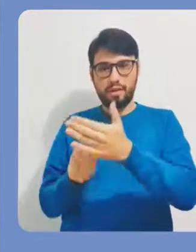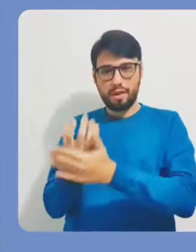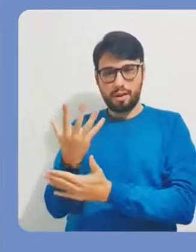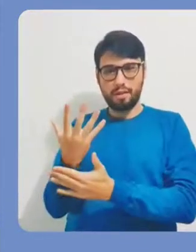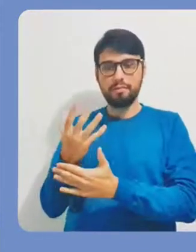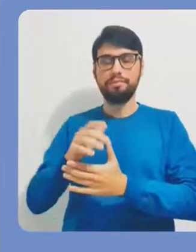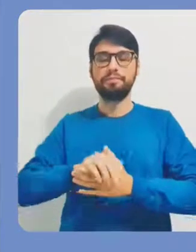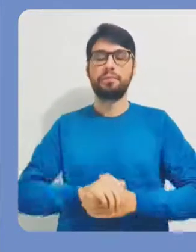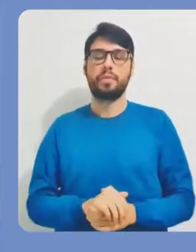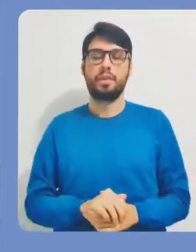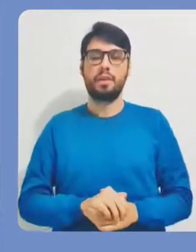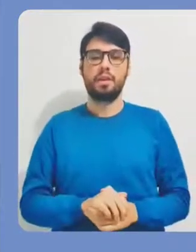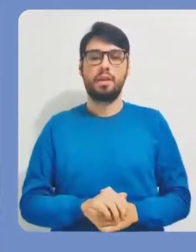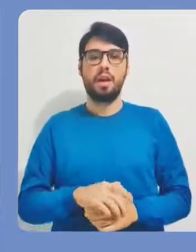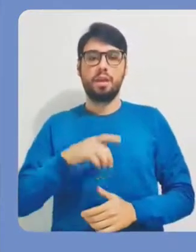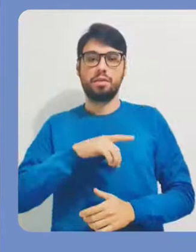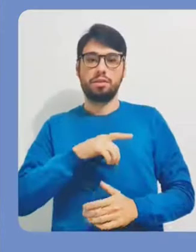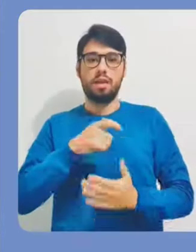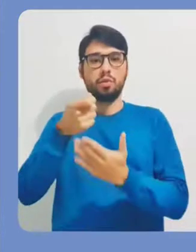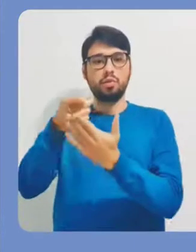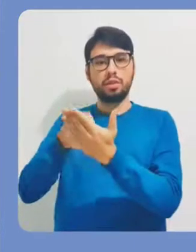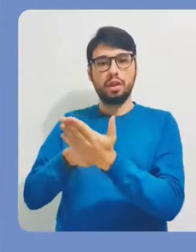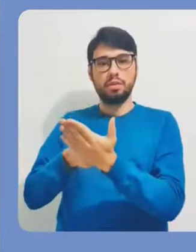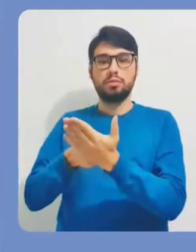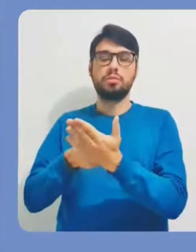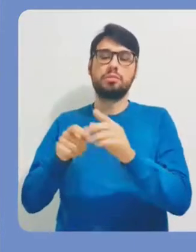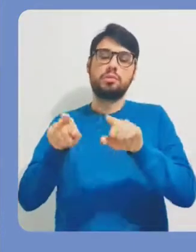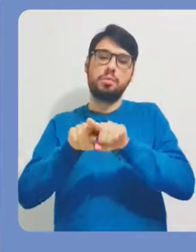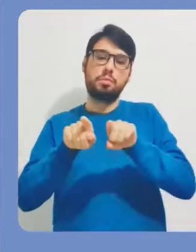usuário, eu vou colocar o texto inscrições.